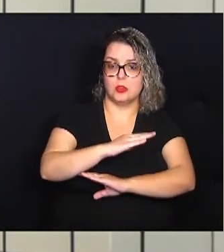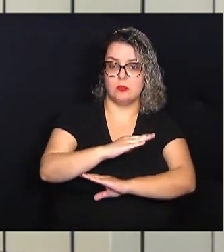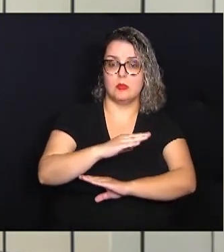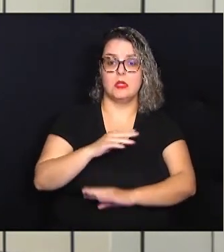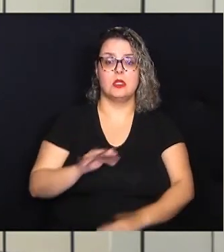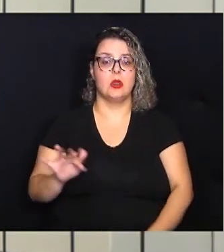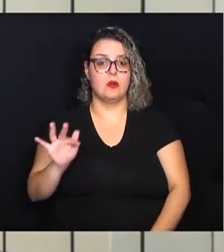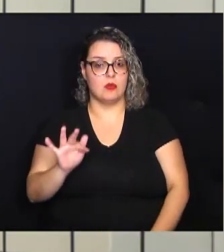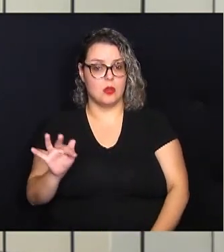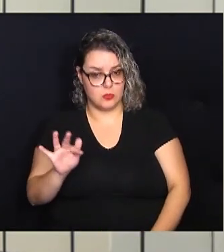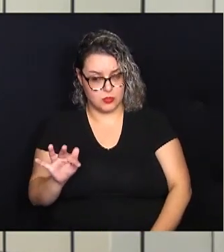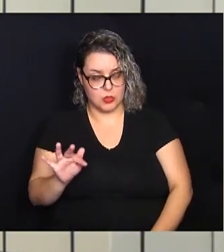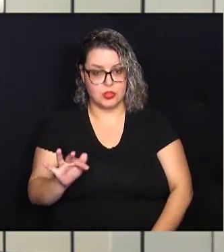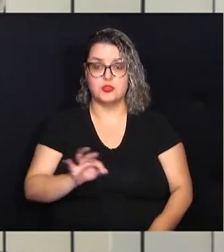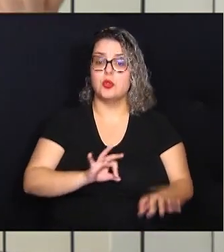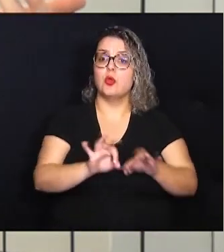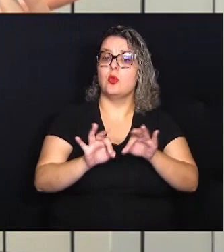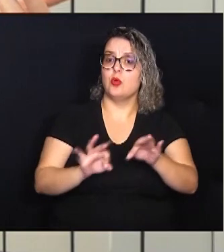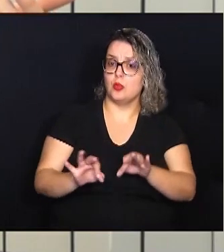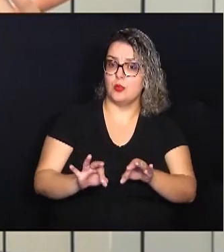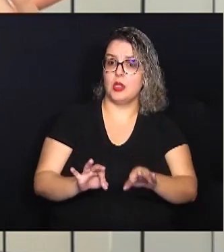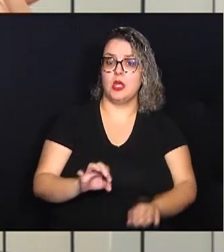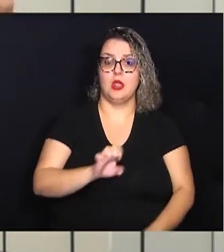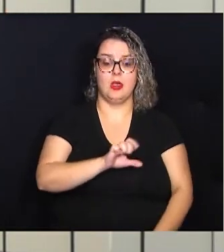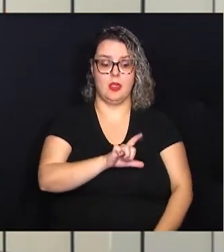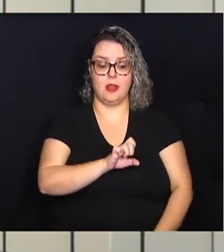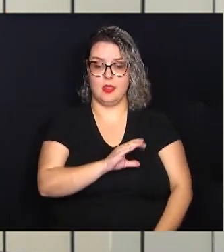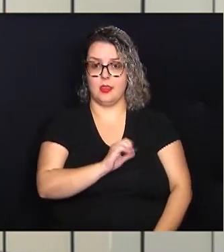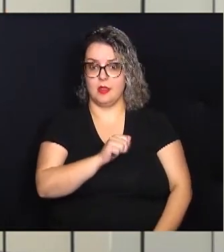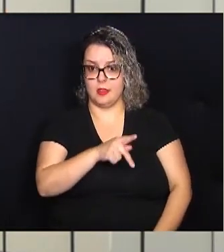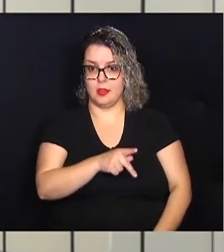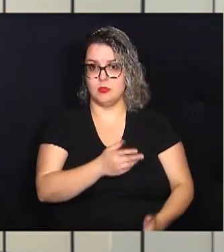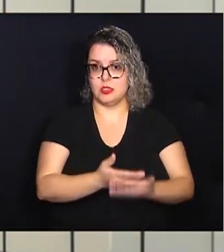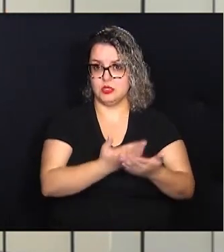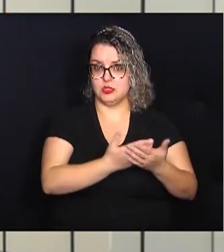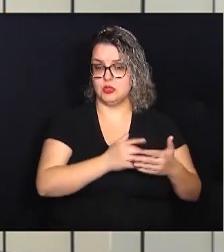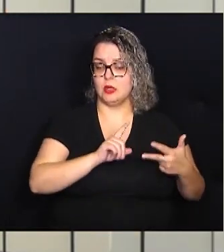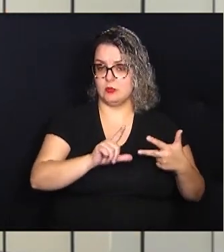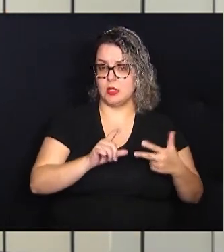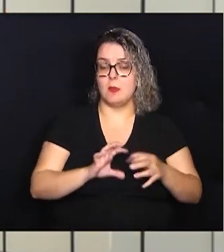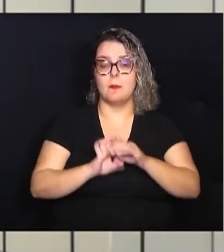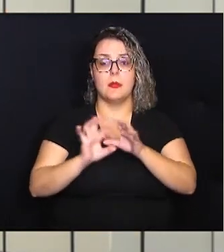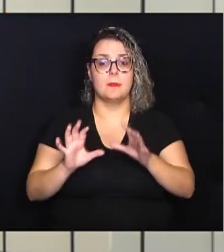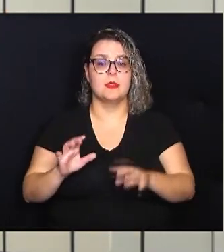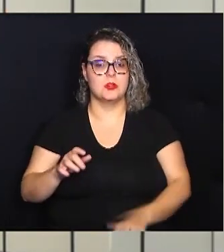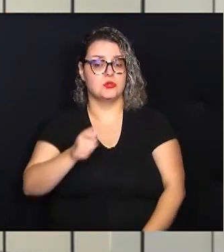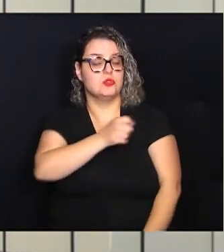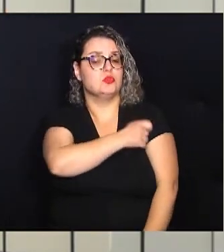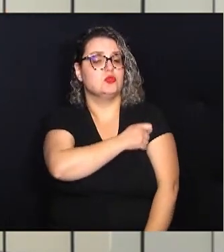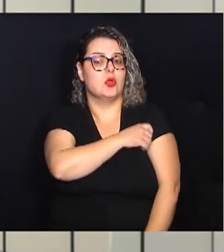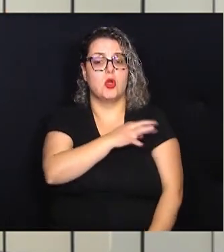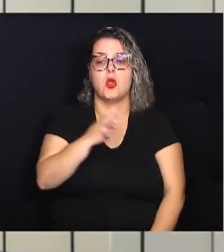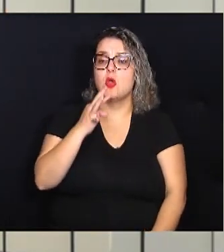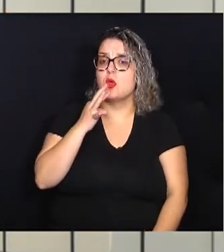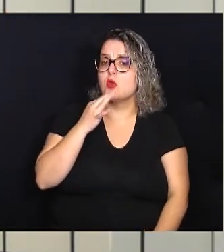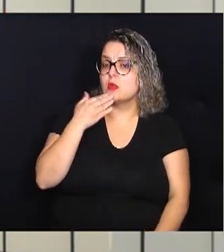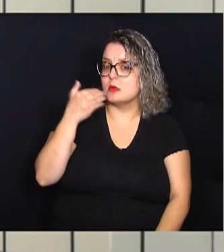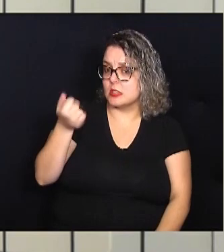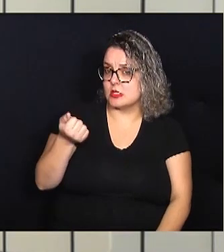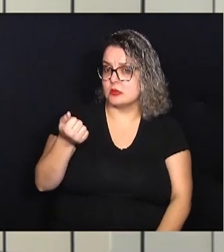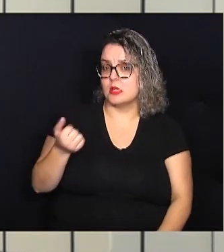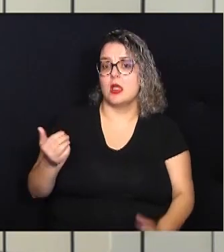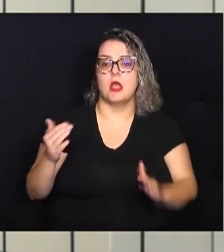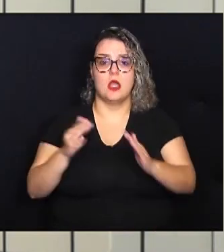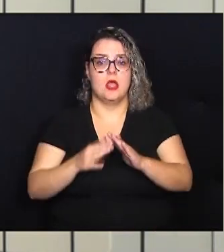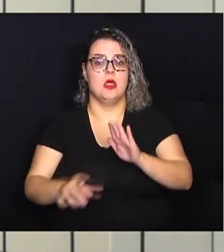O programa, organizado pela Escola do Legislativo, permite aos universitários conhecerem melhor a Casa de